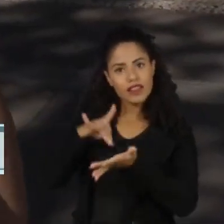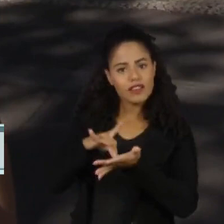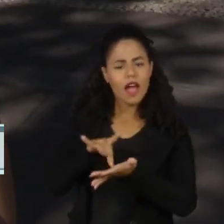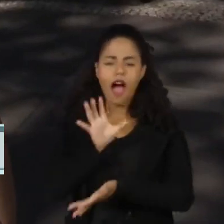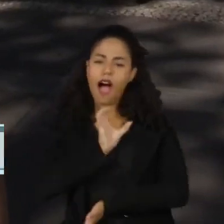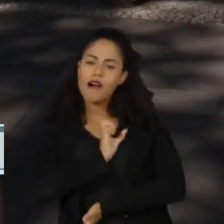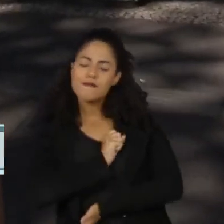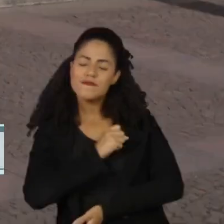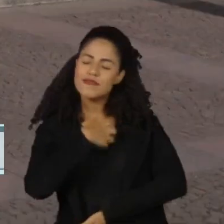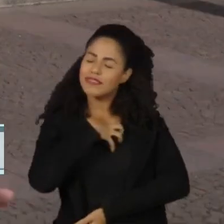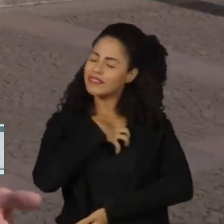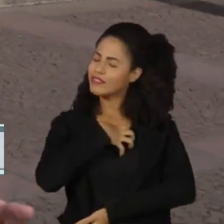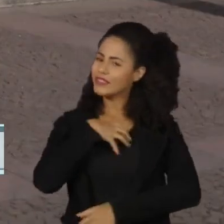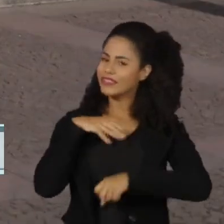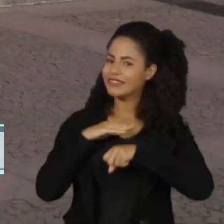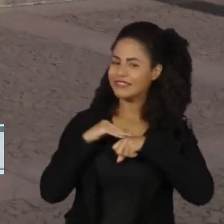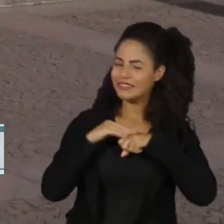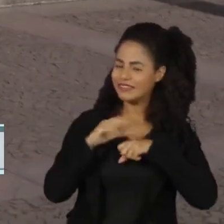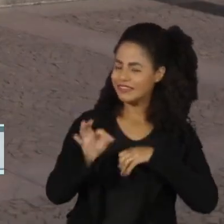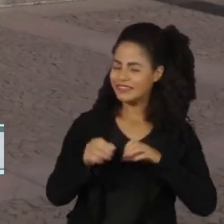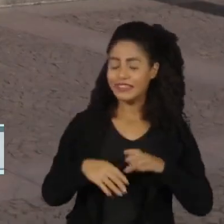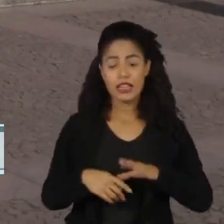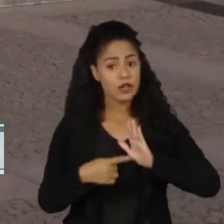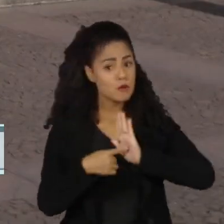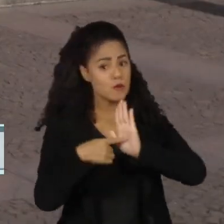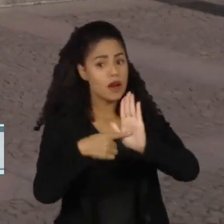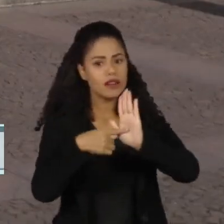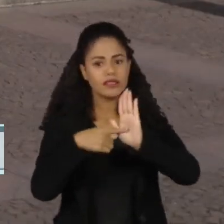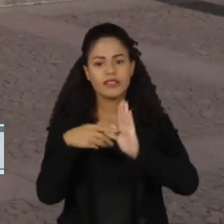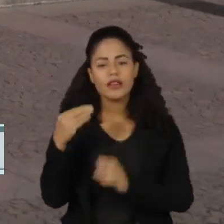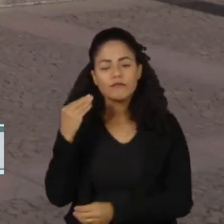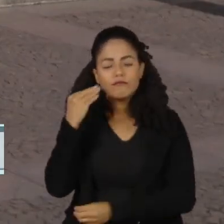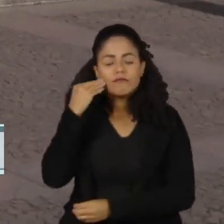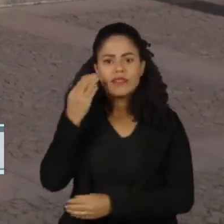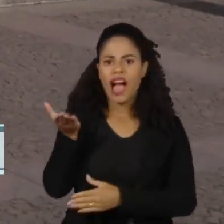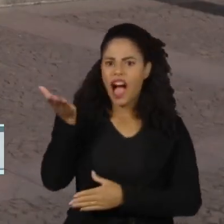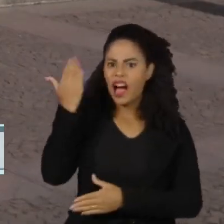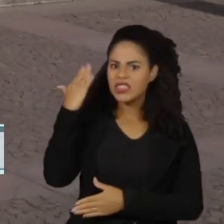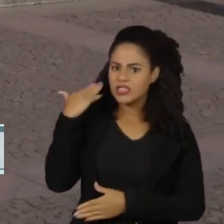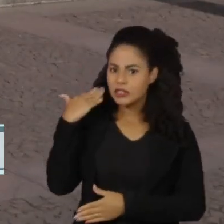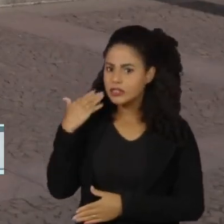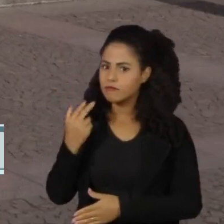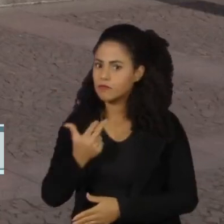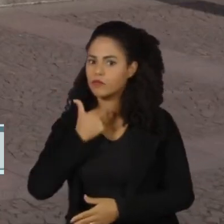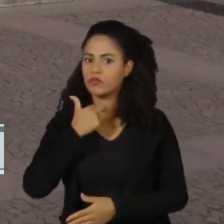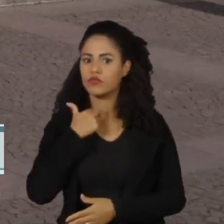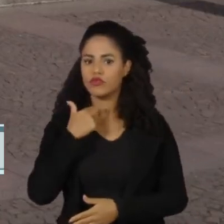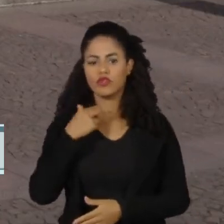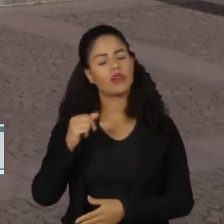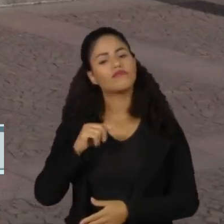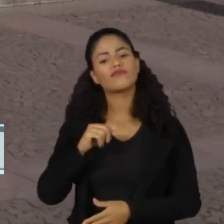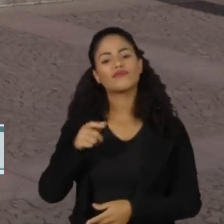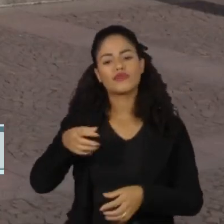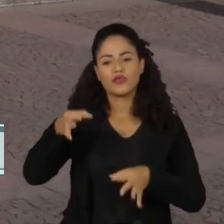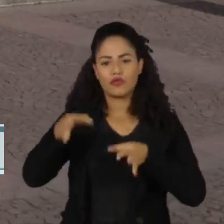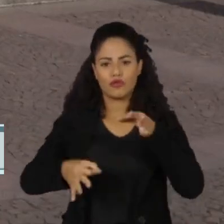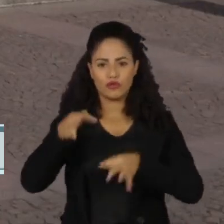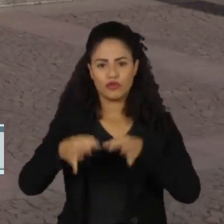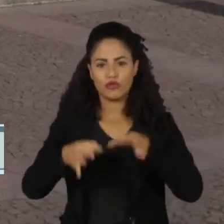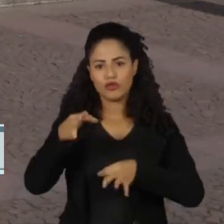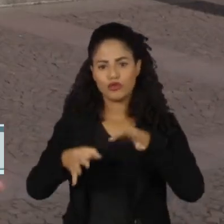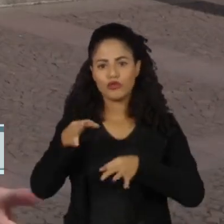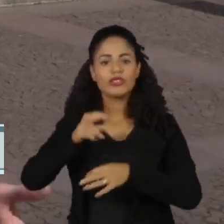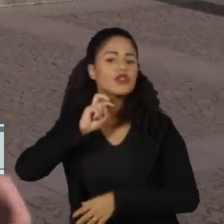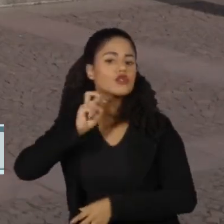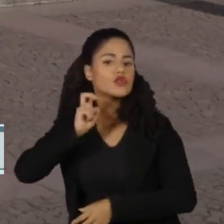envolve sentimento carinho e essa demonstração de afeto já foi Tabu nos anos 80 um juiz de Sorocaba em São Paulo chegou